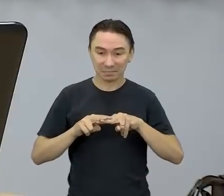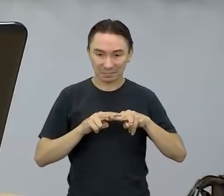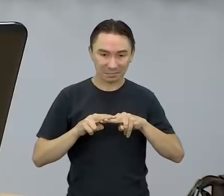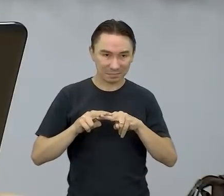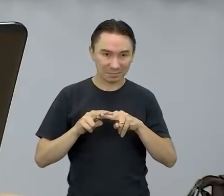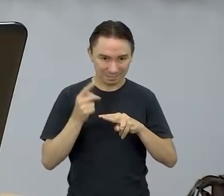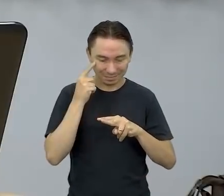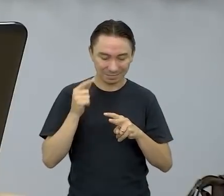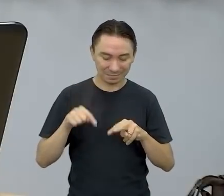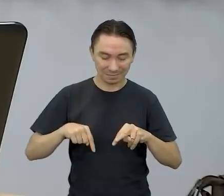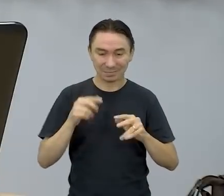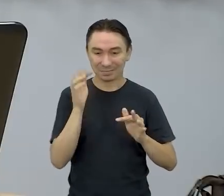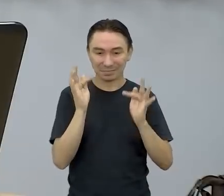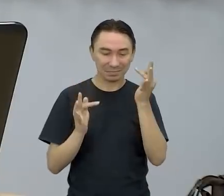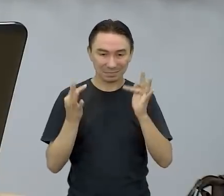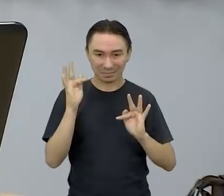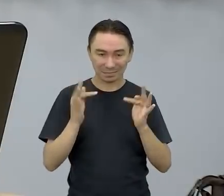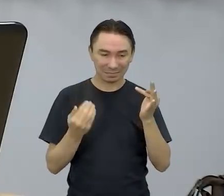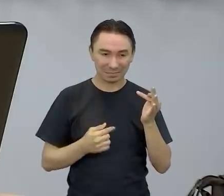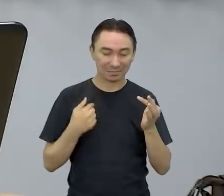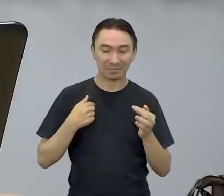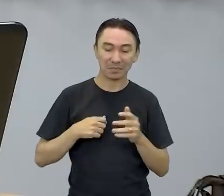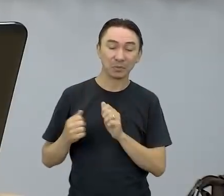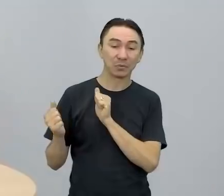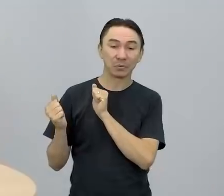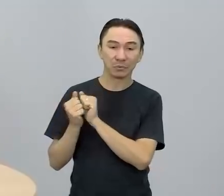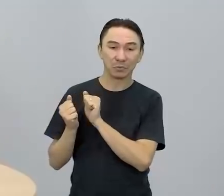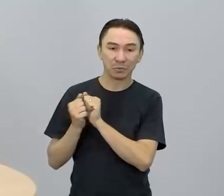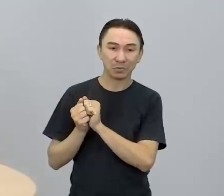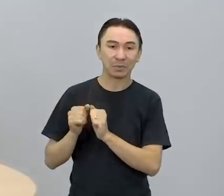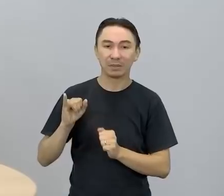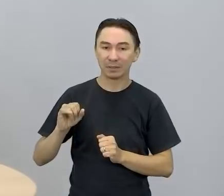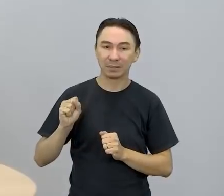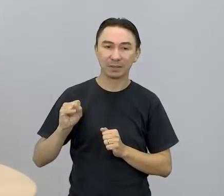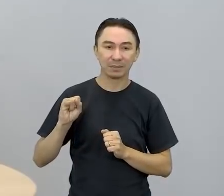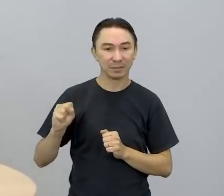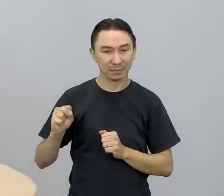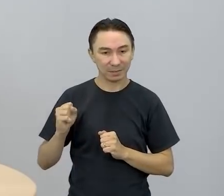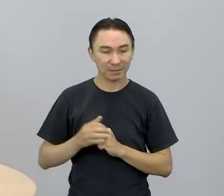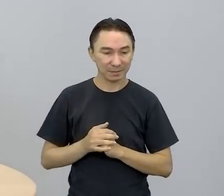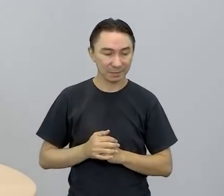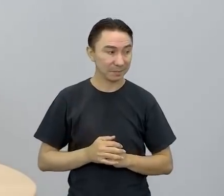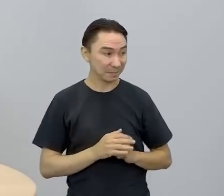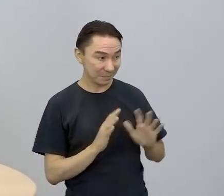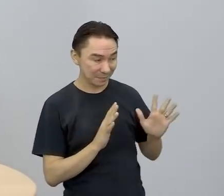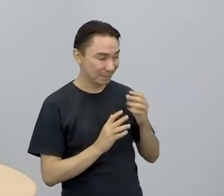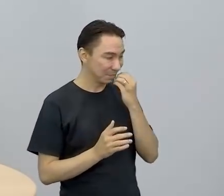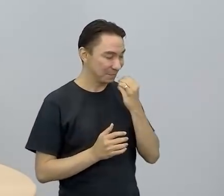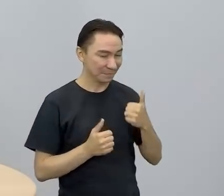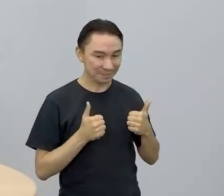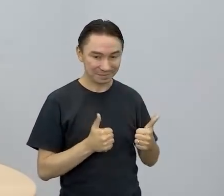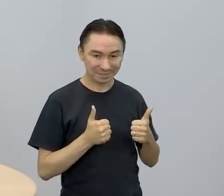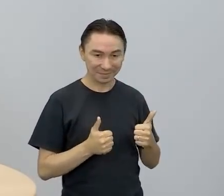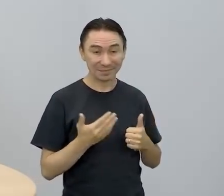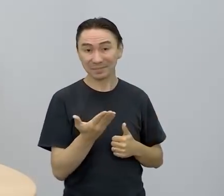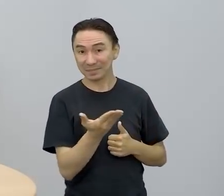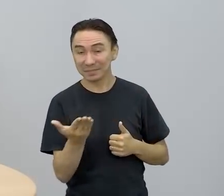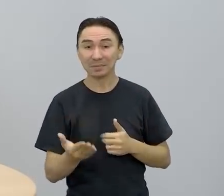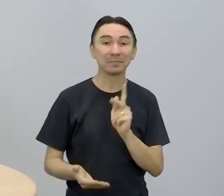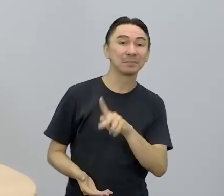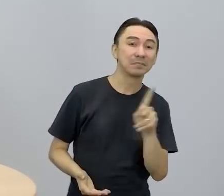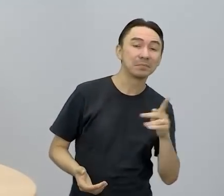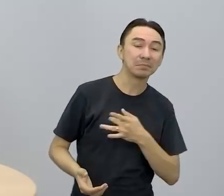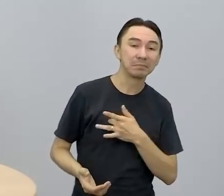em conjunto com a Isis Ferrari. Isis, bem-vinda! Tudo bem, Gisele? Olá, professores, como vocês